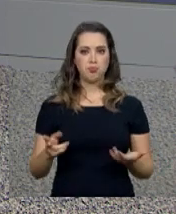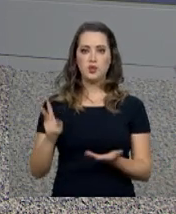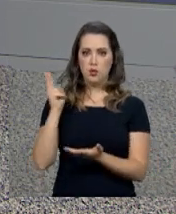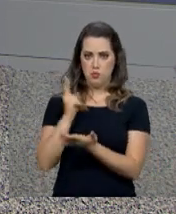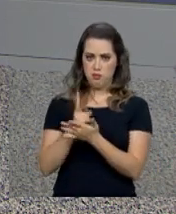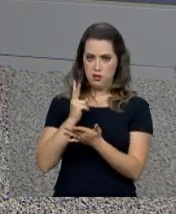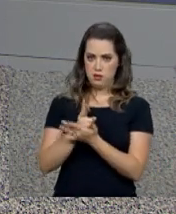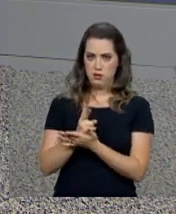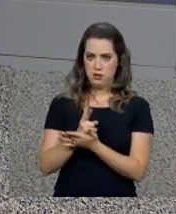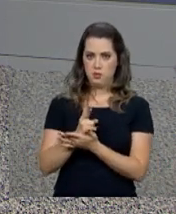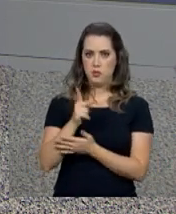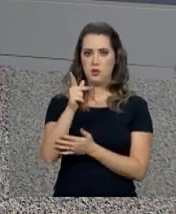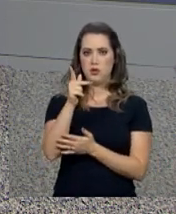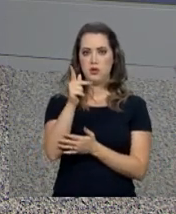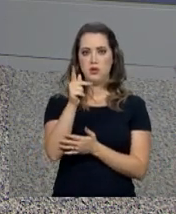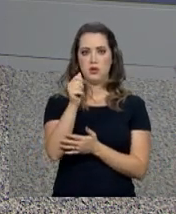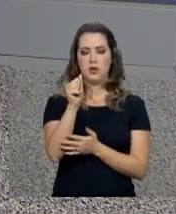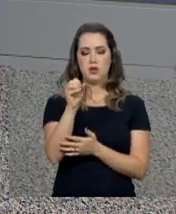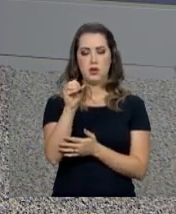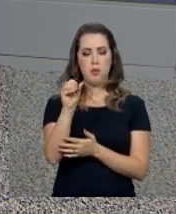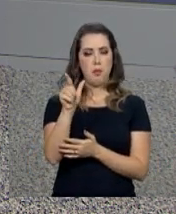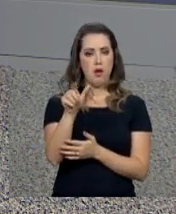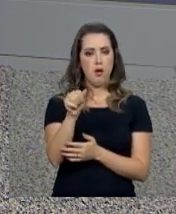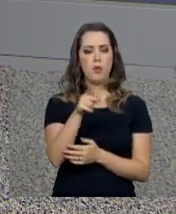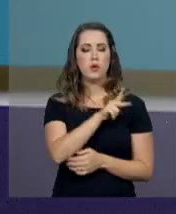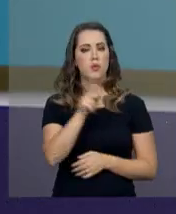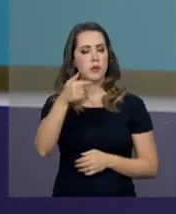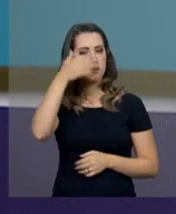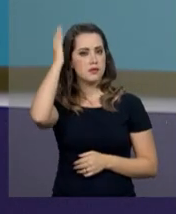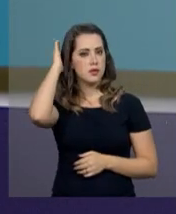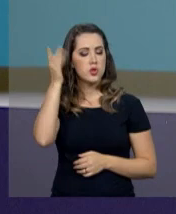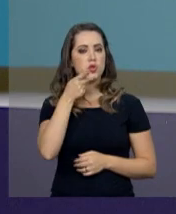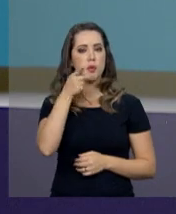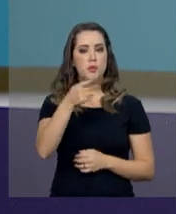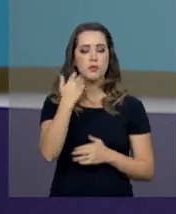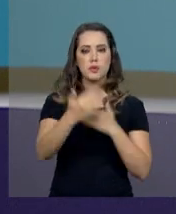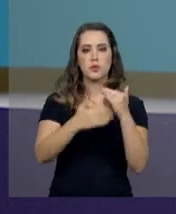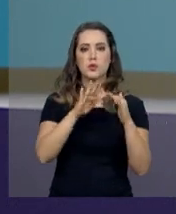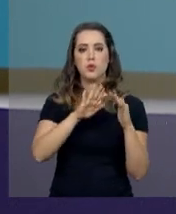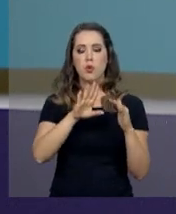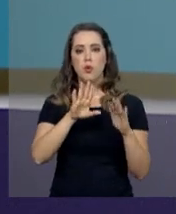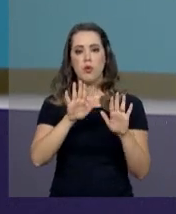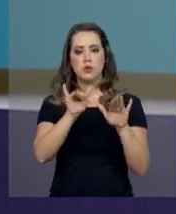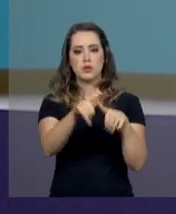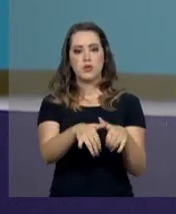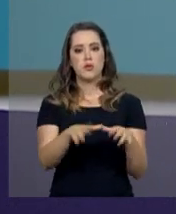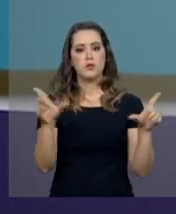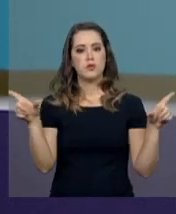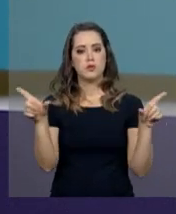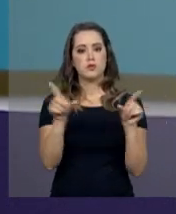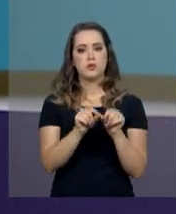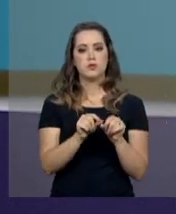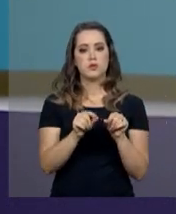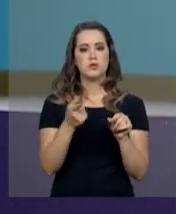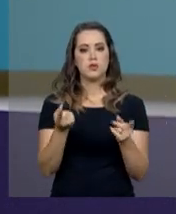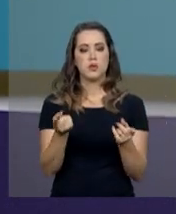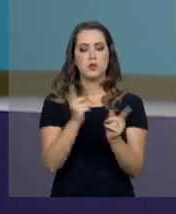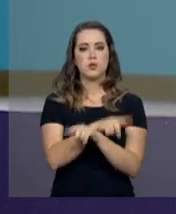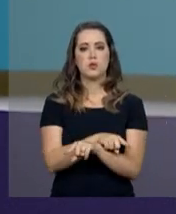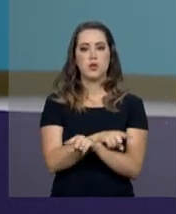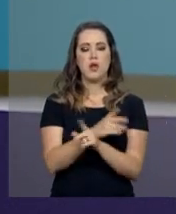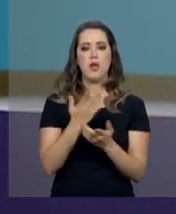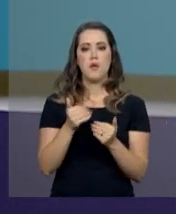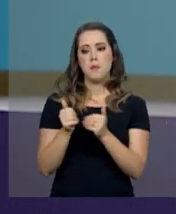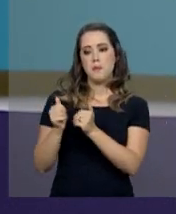fez de nova ordem quer dizer o presidente no decorrer do discurso no final ele fez uma síntese onde ele contrapõe à abertura